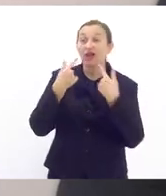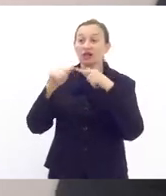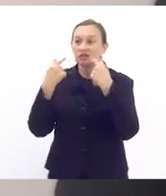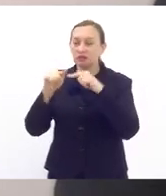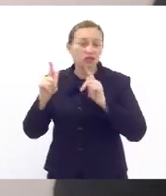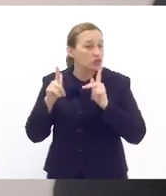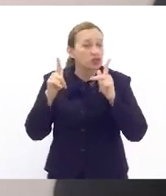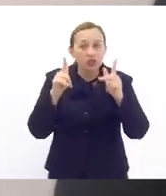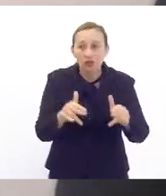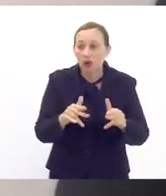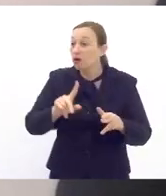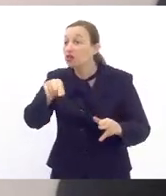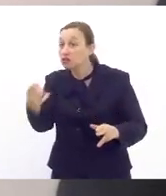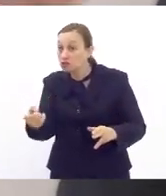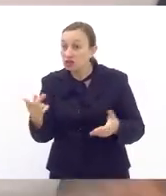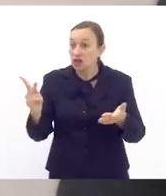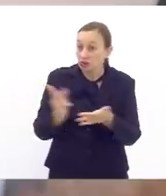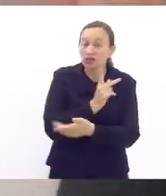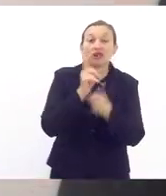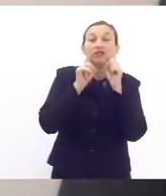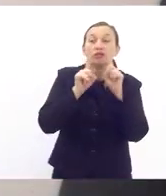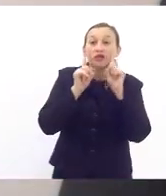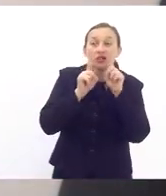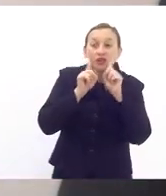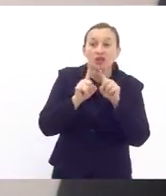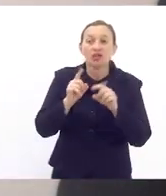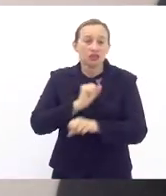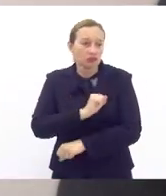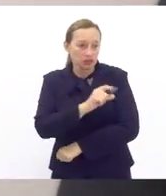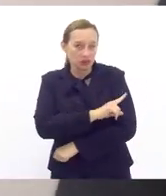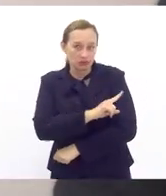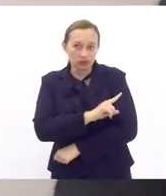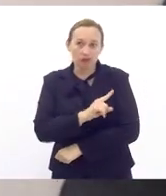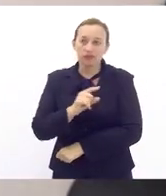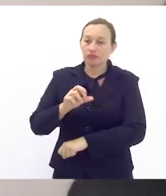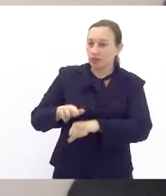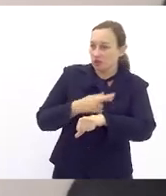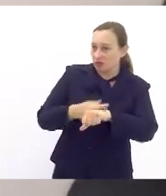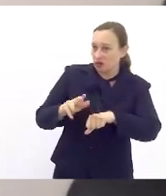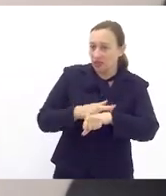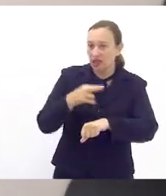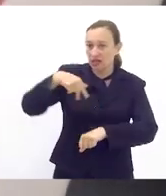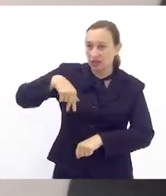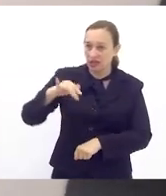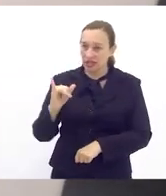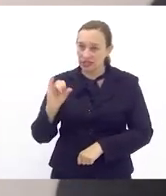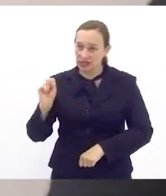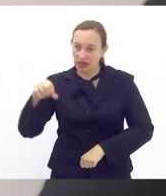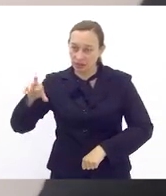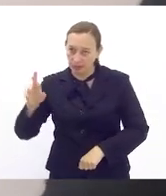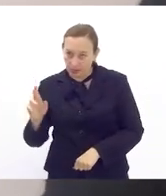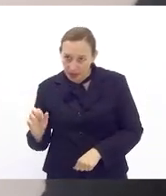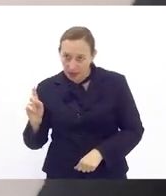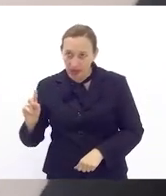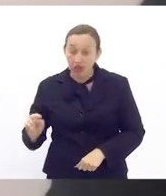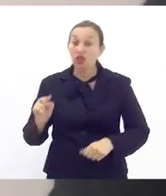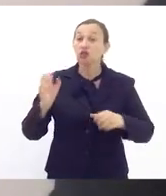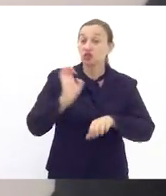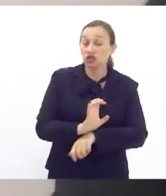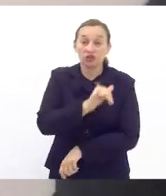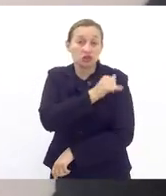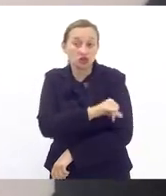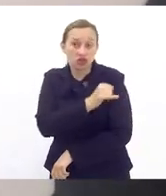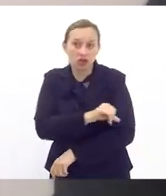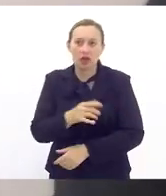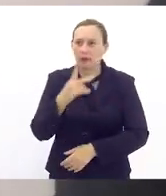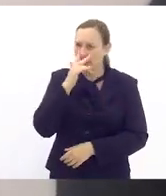as mesmas reclamações do que acontece em Maricá acontece em São Gonçalo acontece hoje acontece que Samam acontece no estado do Rio de Janeiro parece